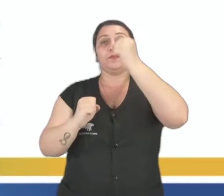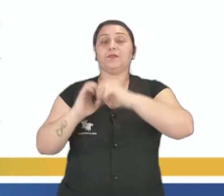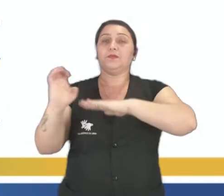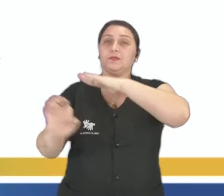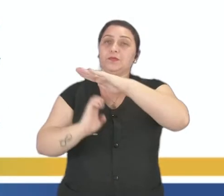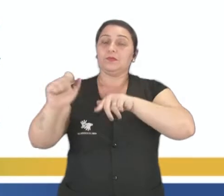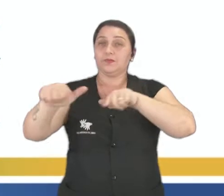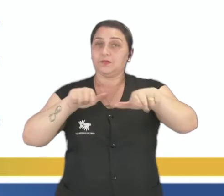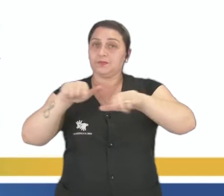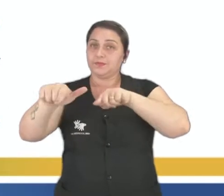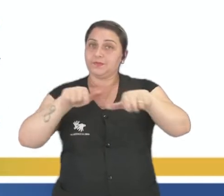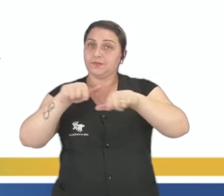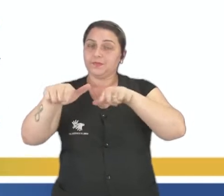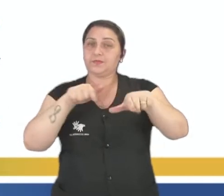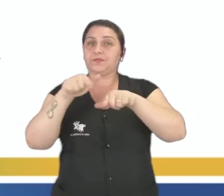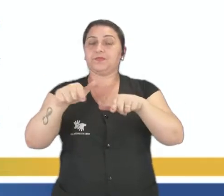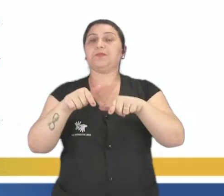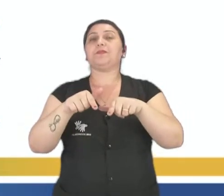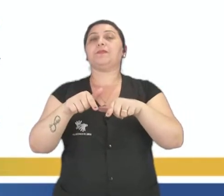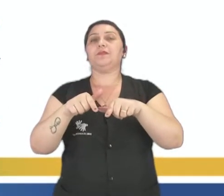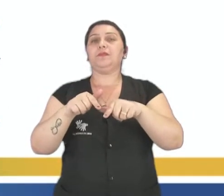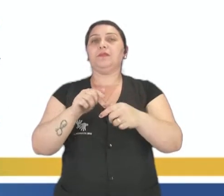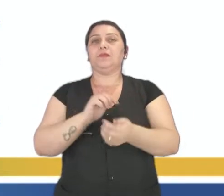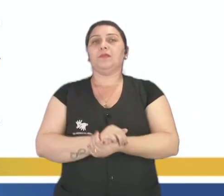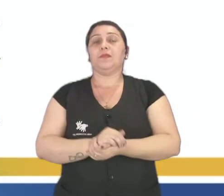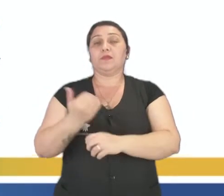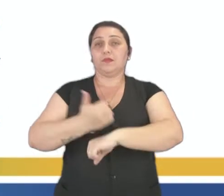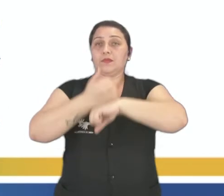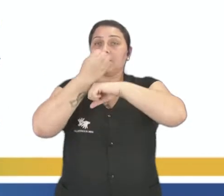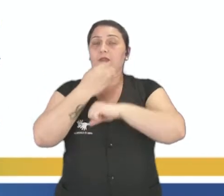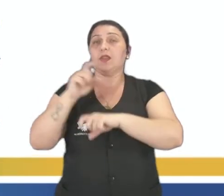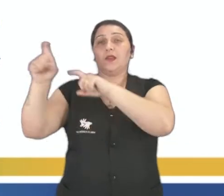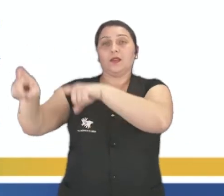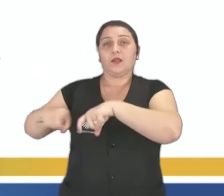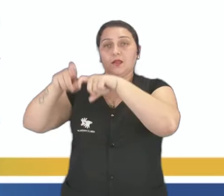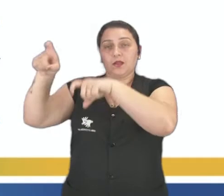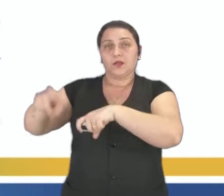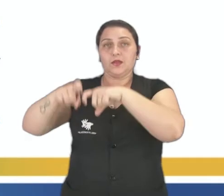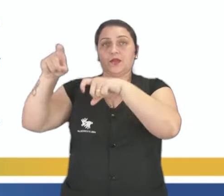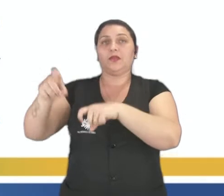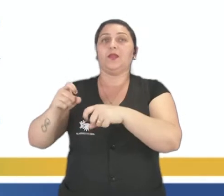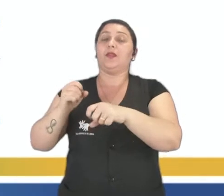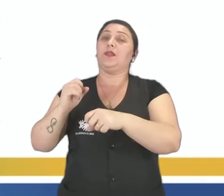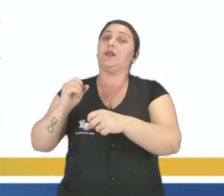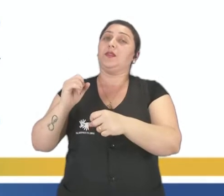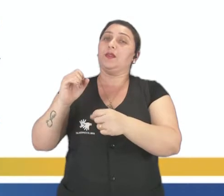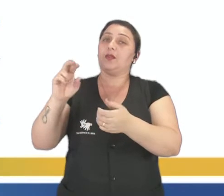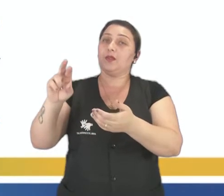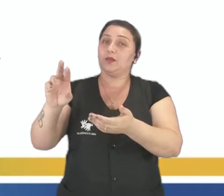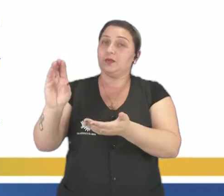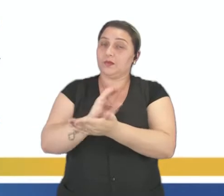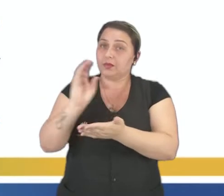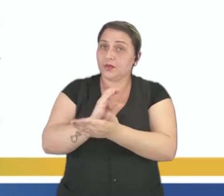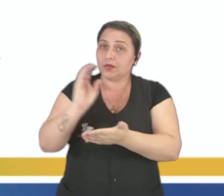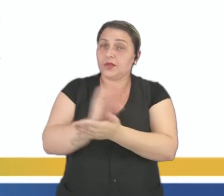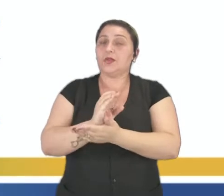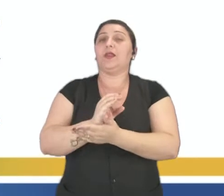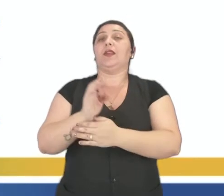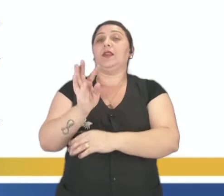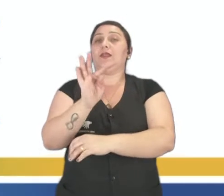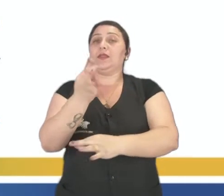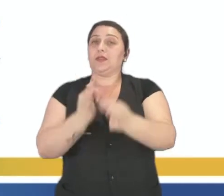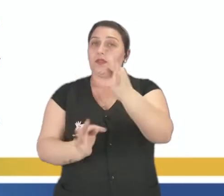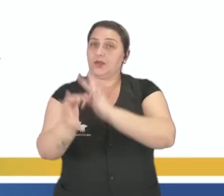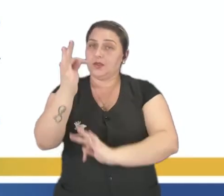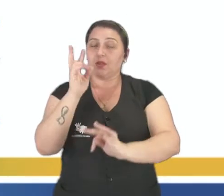e serviços de alto nível. A agricultura recebe grandes investimentos em mecanização e tecnologia.